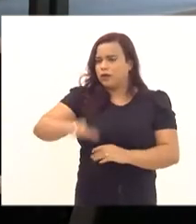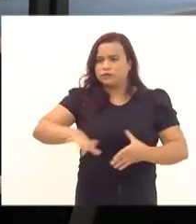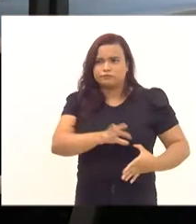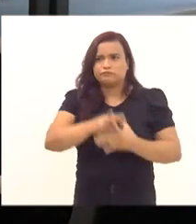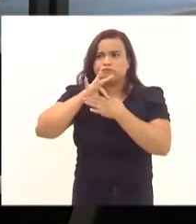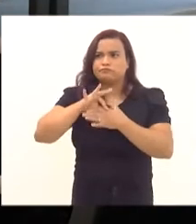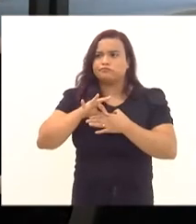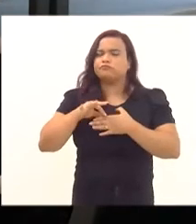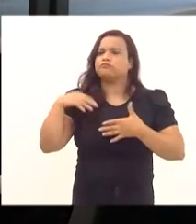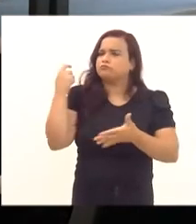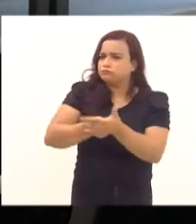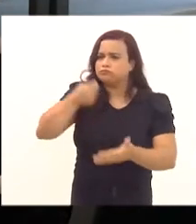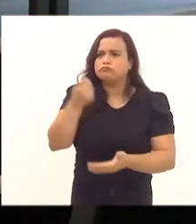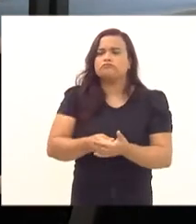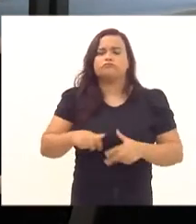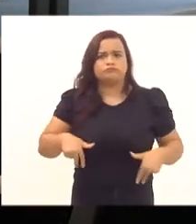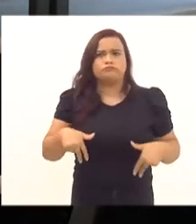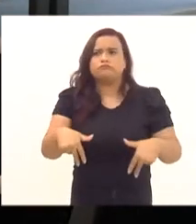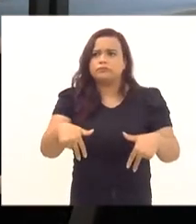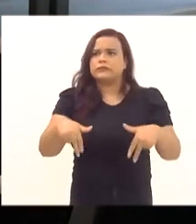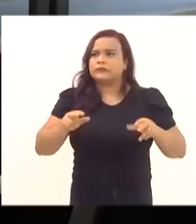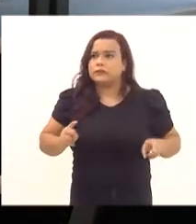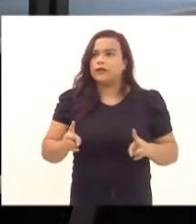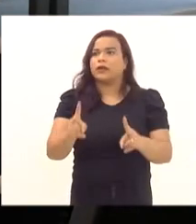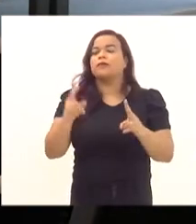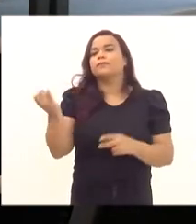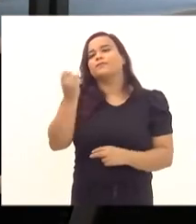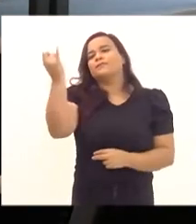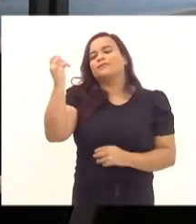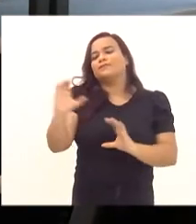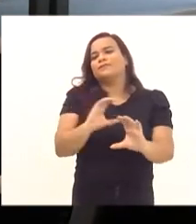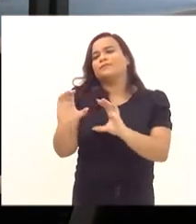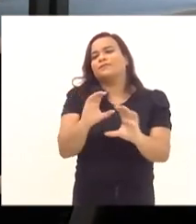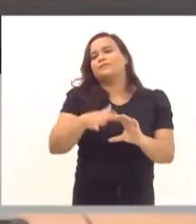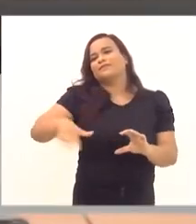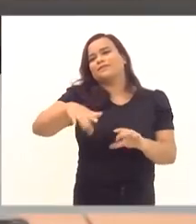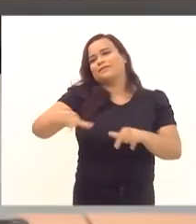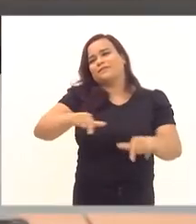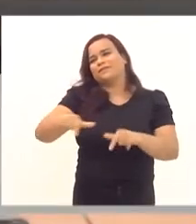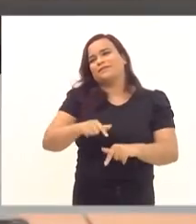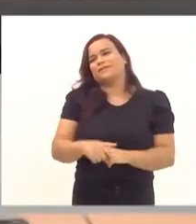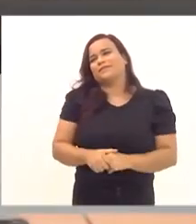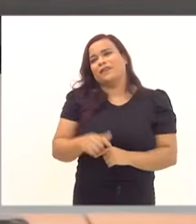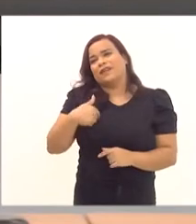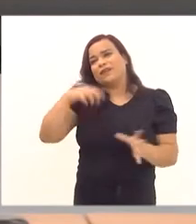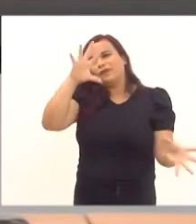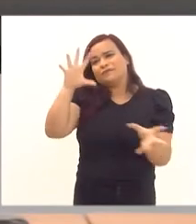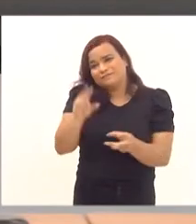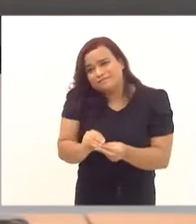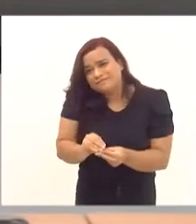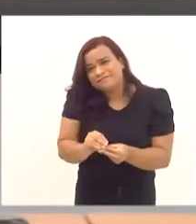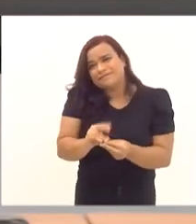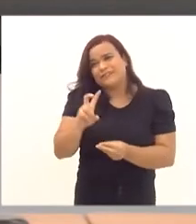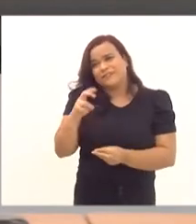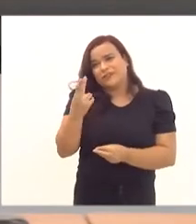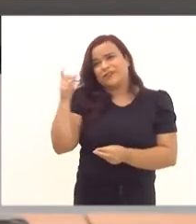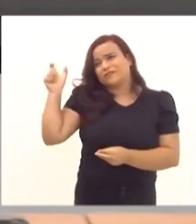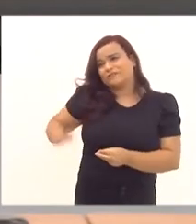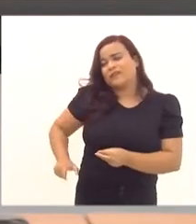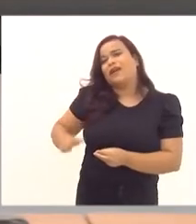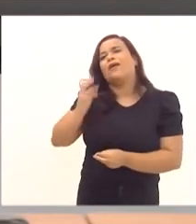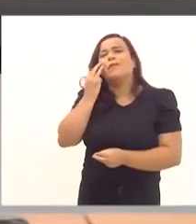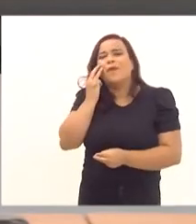né hoje no próprio da comunicação pública dos trabalhadores da publicação pessoal eu serei muito breve já que me alonguei a Mônica fez uma introdução